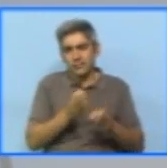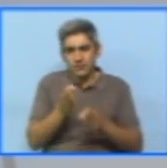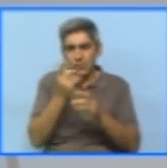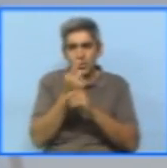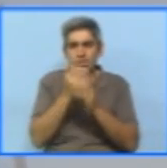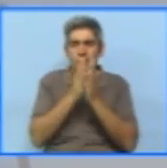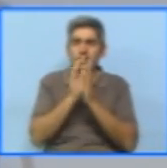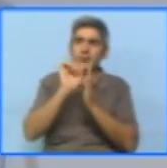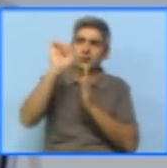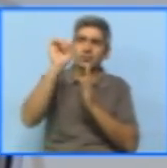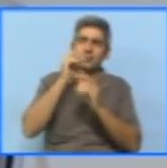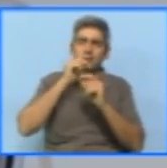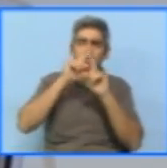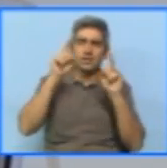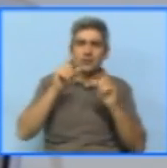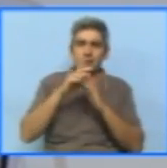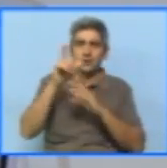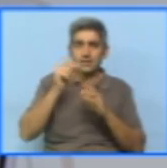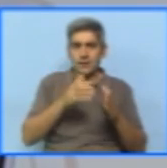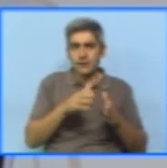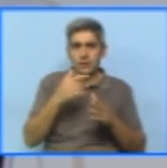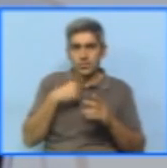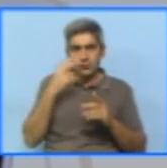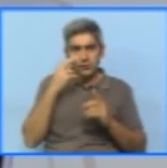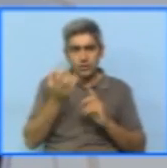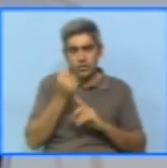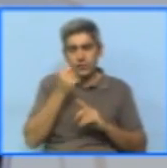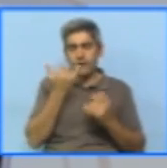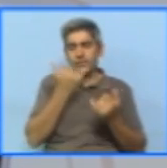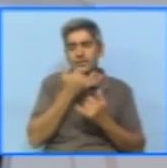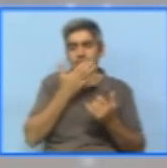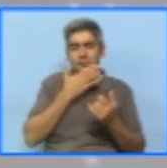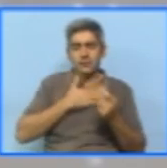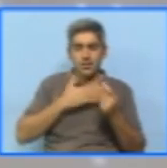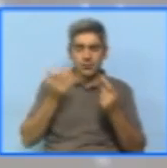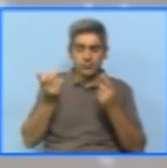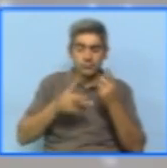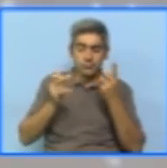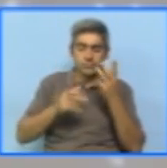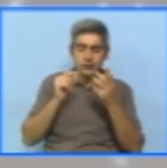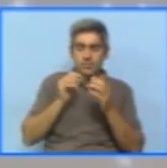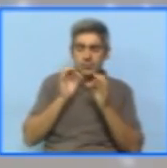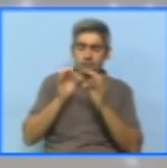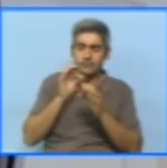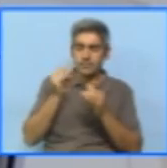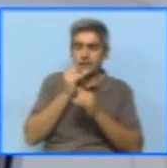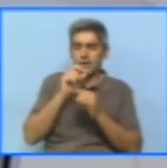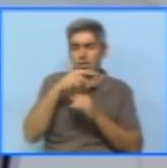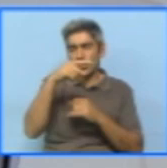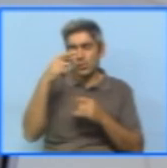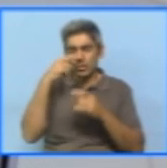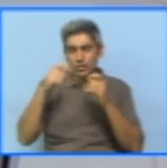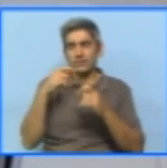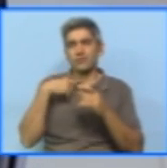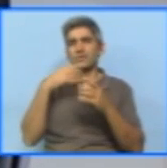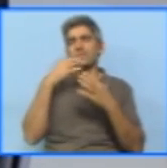coisas de Deus, o reino de Deus. E é só nesse caminho que nós encontramos a felicidade e contribuímos para a felicidade dos outros. E acredito que ao